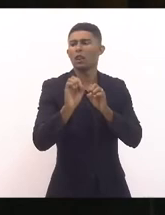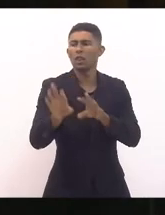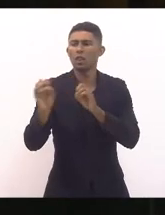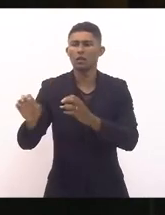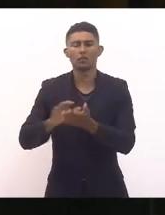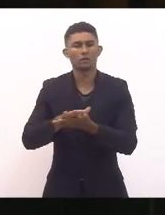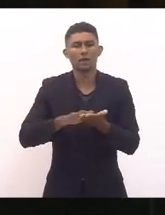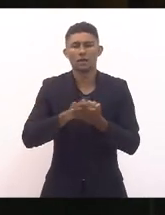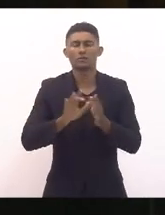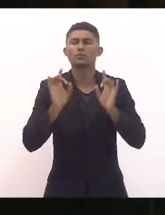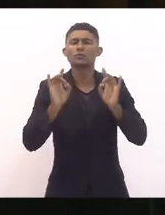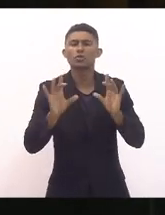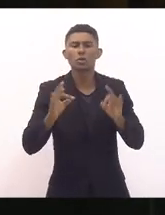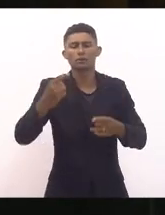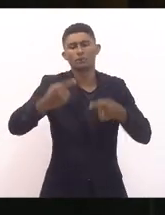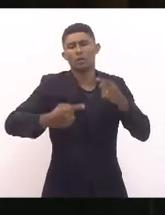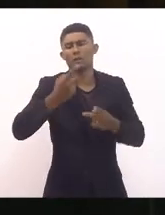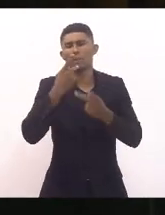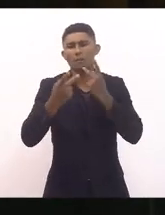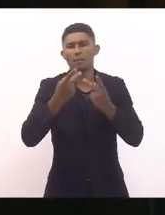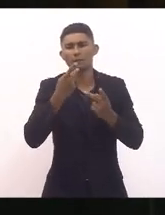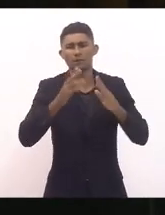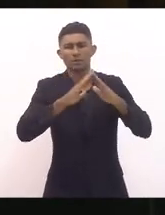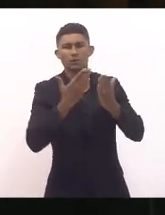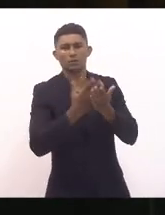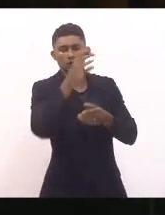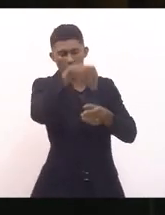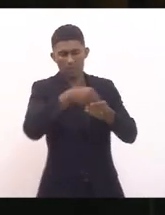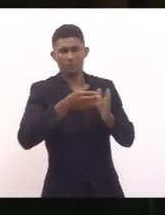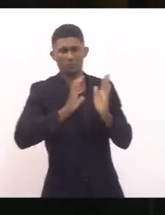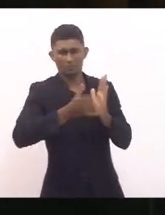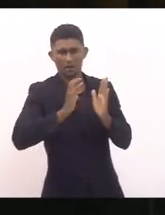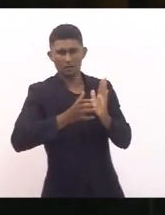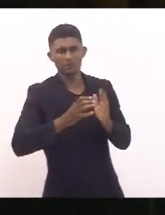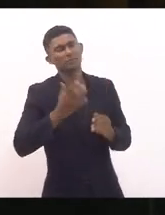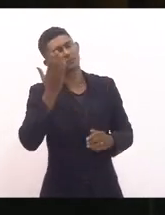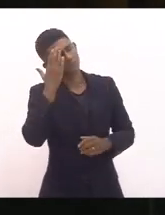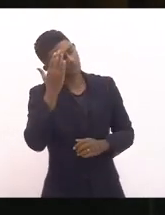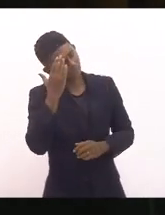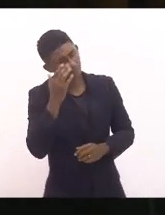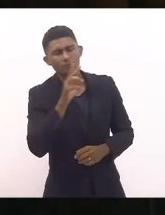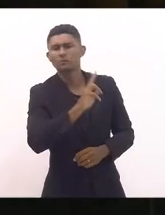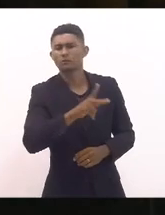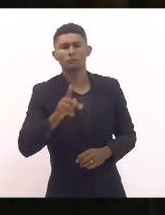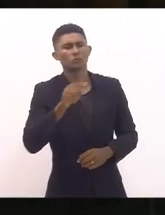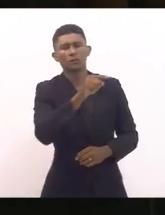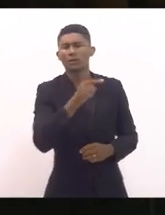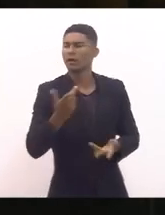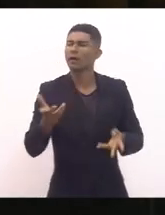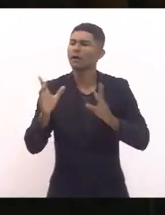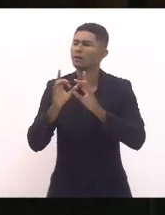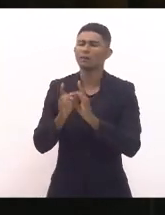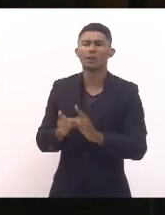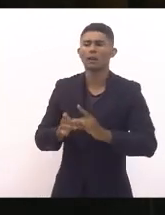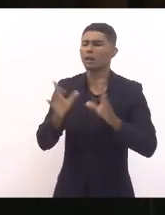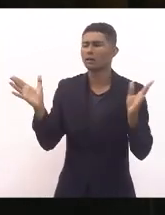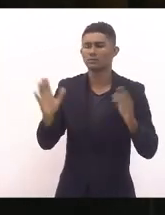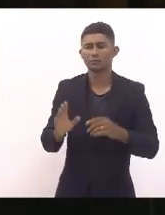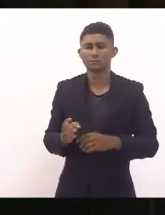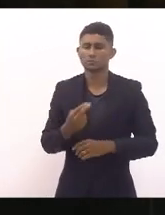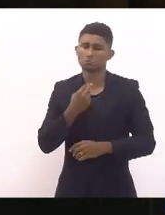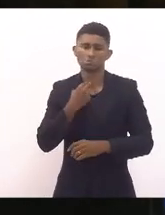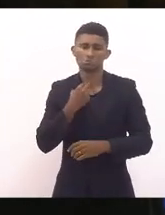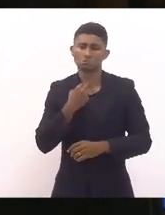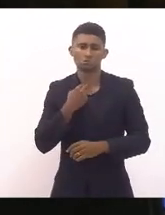o que lhe convém, uma escola com partido. É lógico que ele não vai, deputada Tia Ju, nunca autorizar a criança a